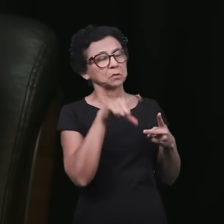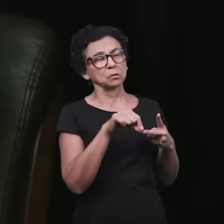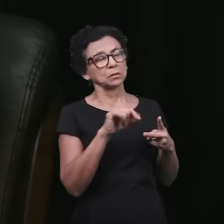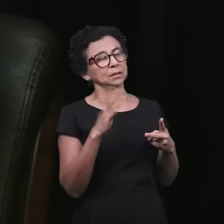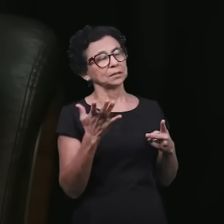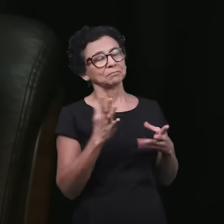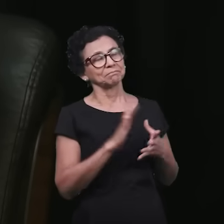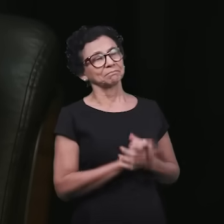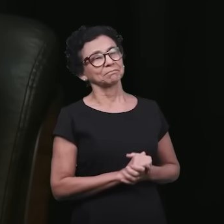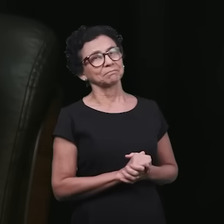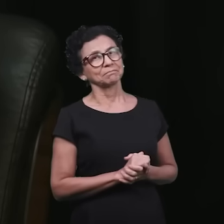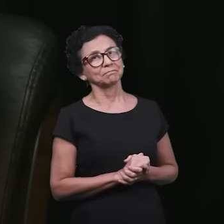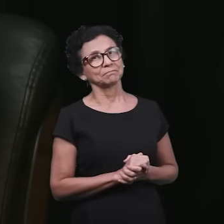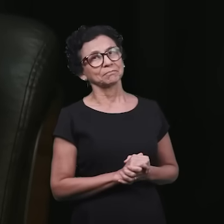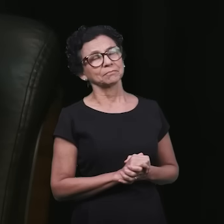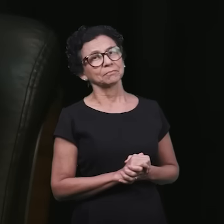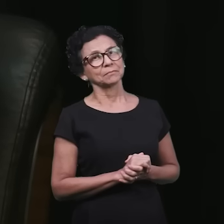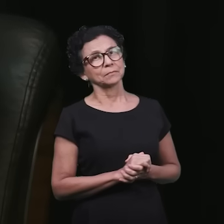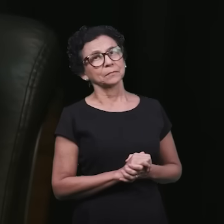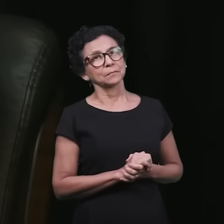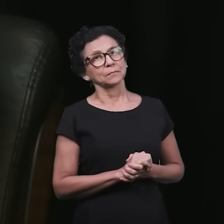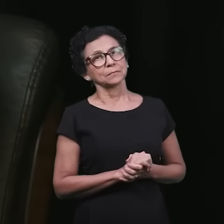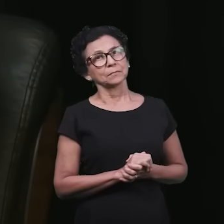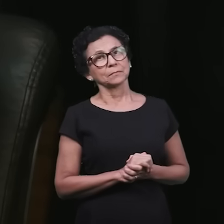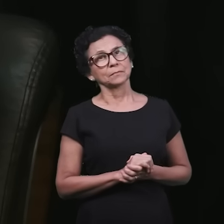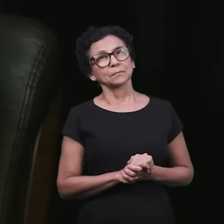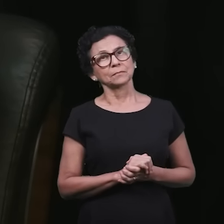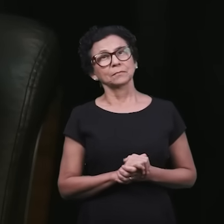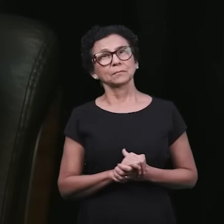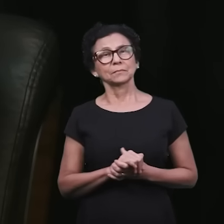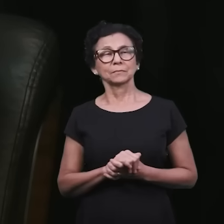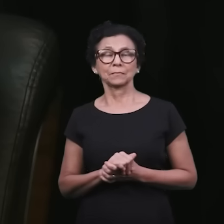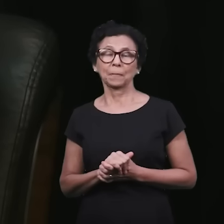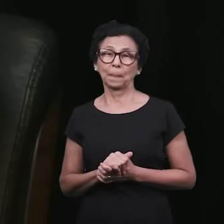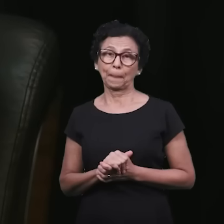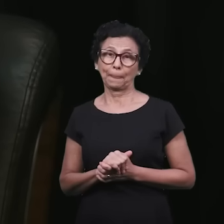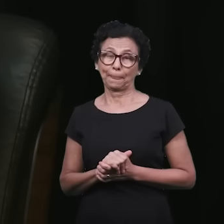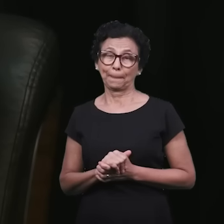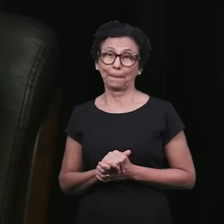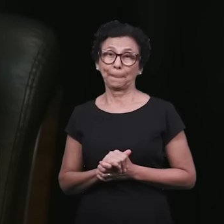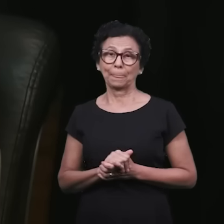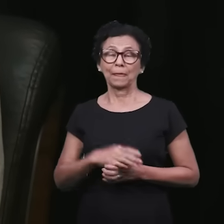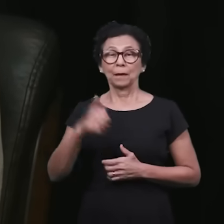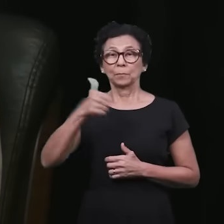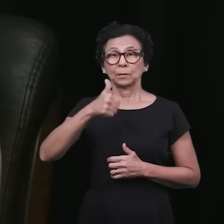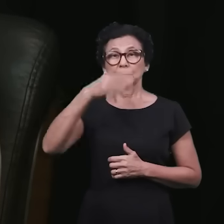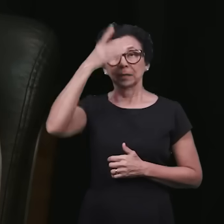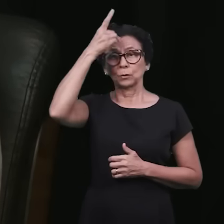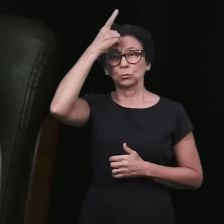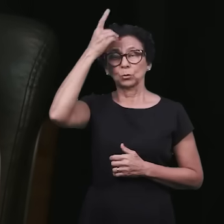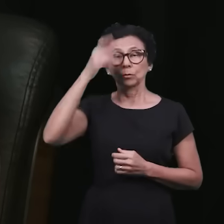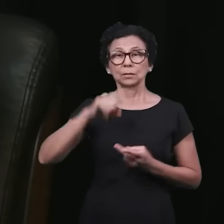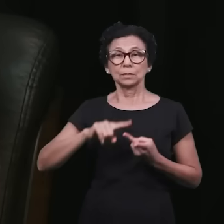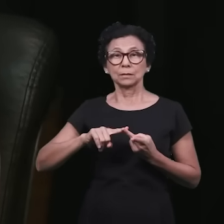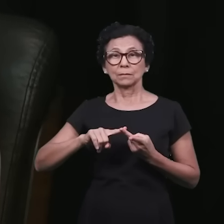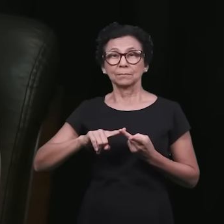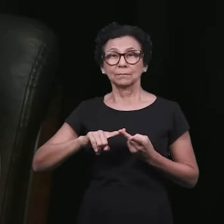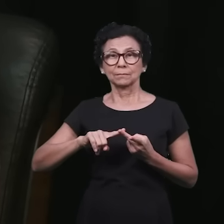Eu pergunto o seguinte, o governo está acima dos dons ou os dons estão acima do governo? Aí Entendi. Ele